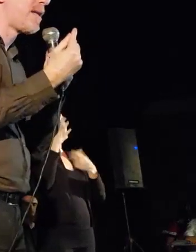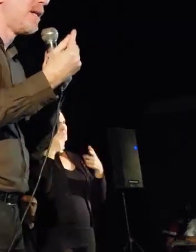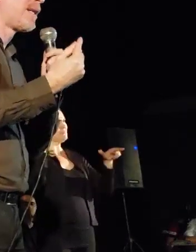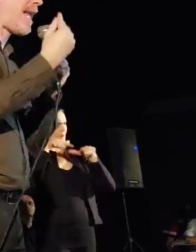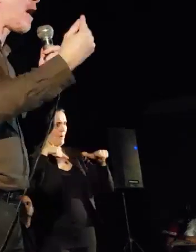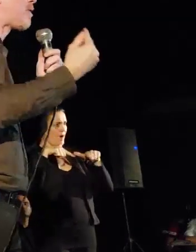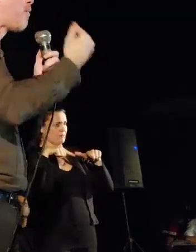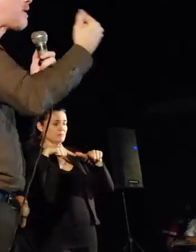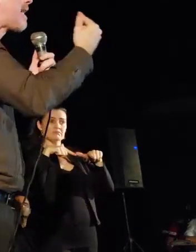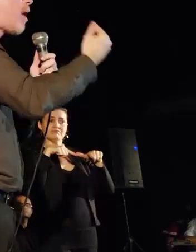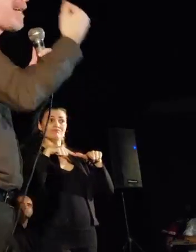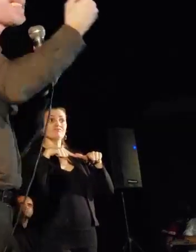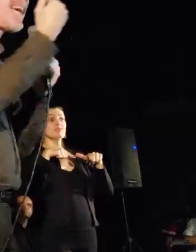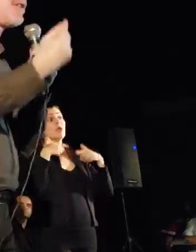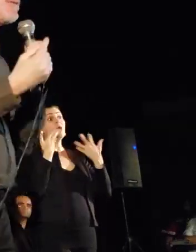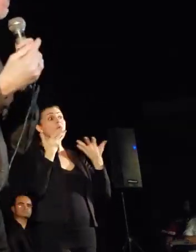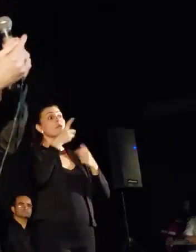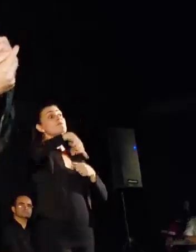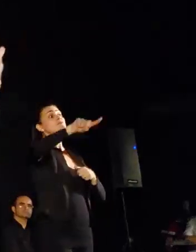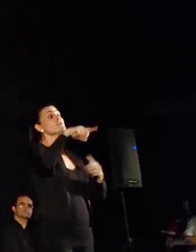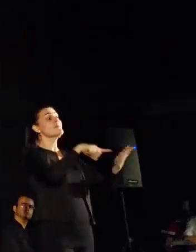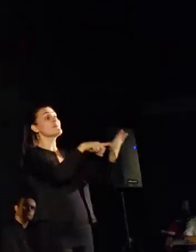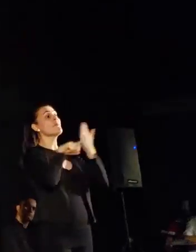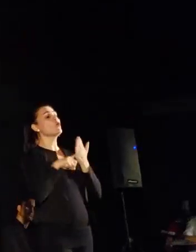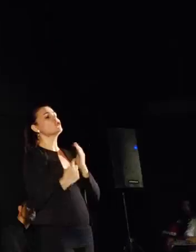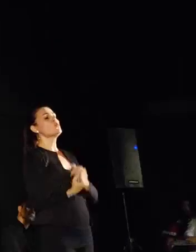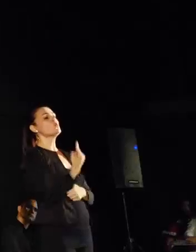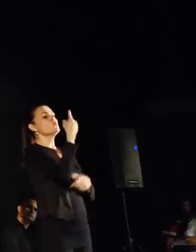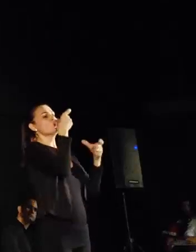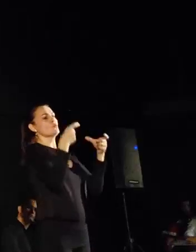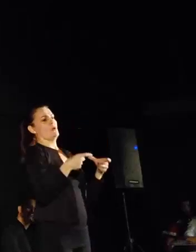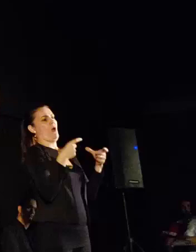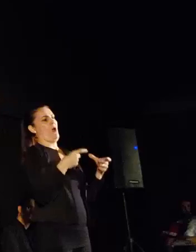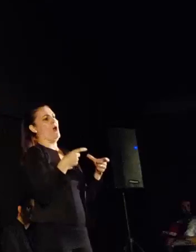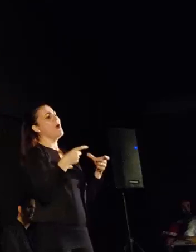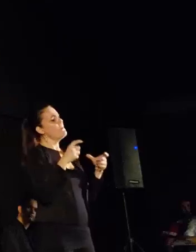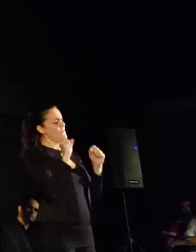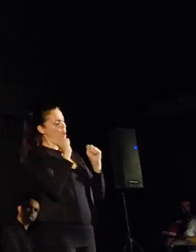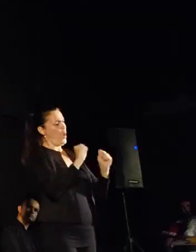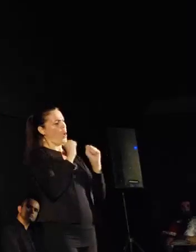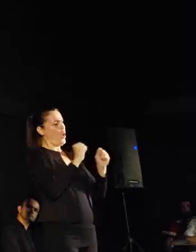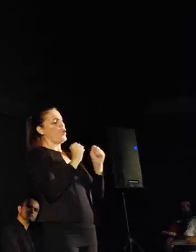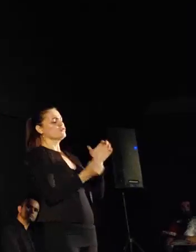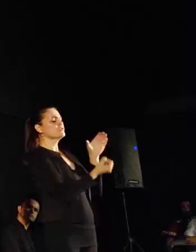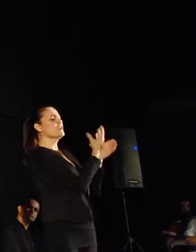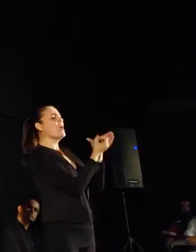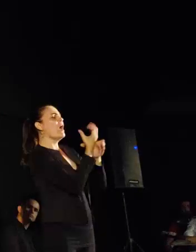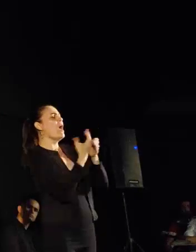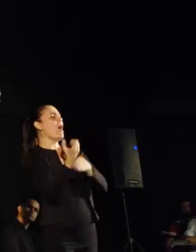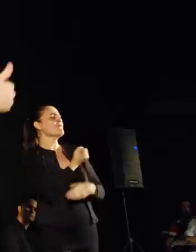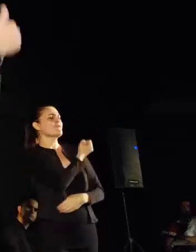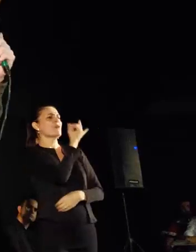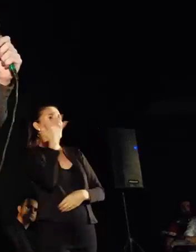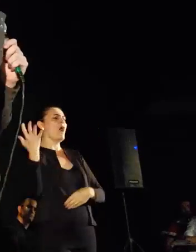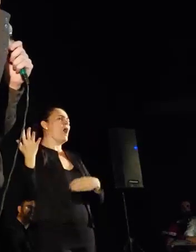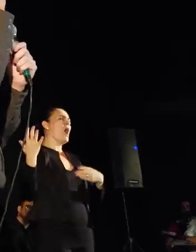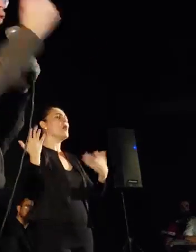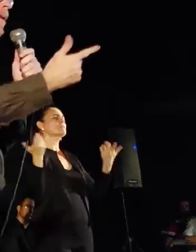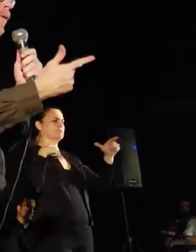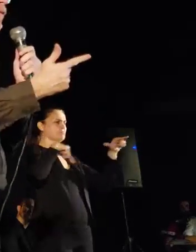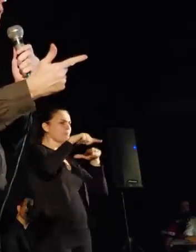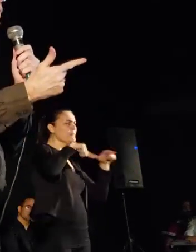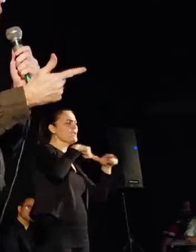lugar. Claro, você pode criar uma série de empregos. Quais a qualidade dos empregos? Empregos precários, empregos